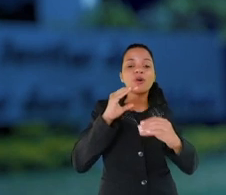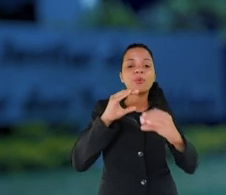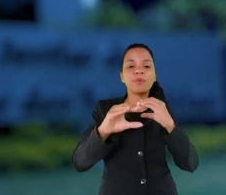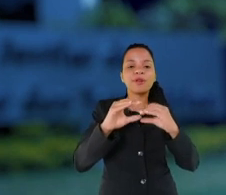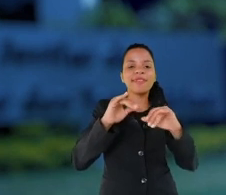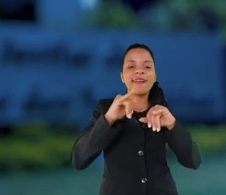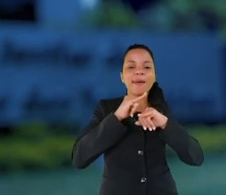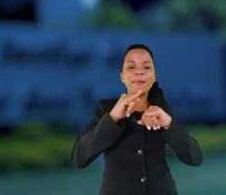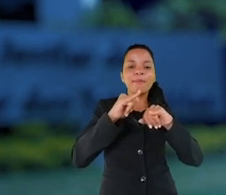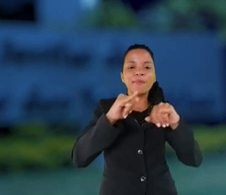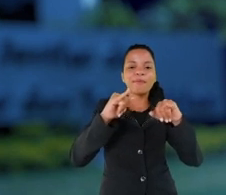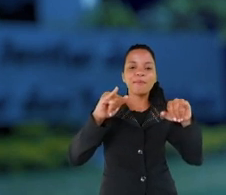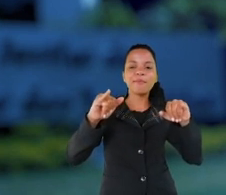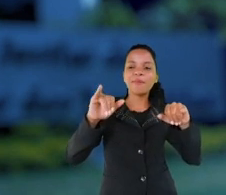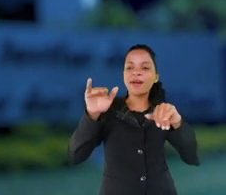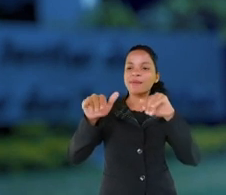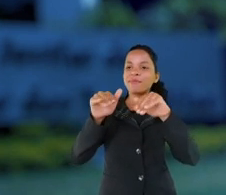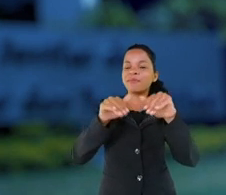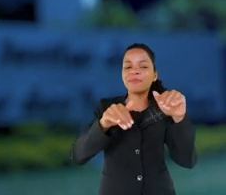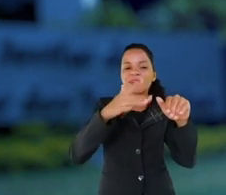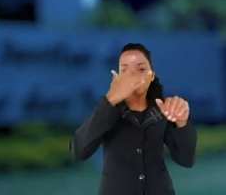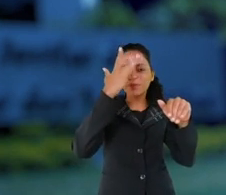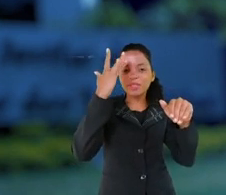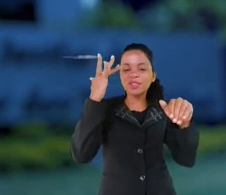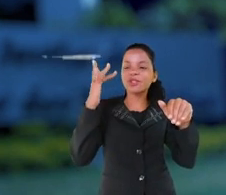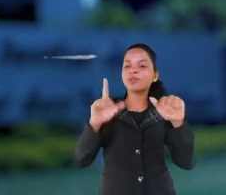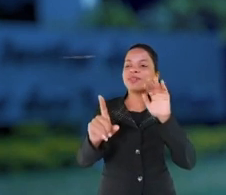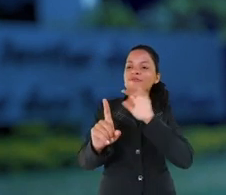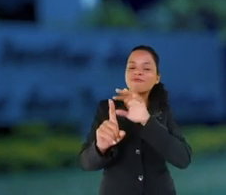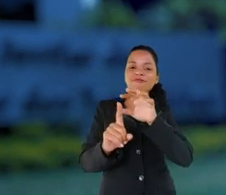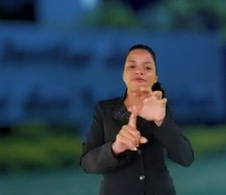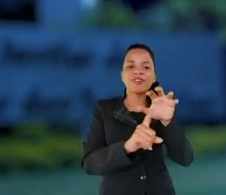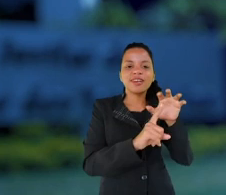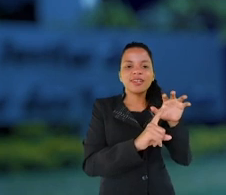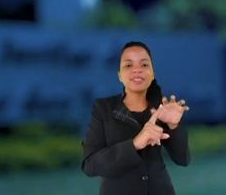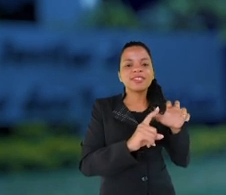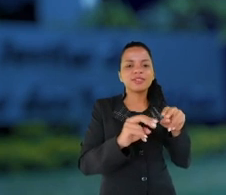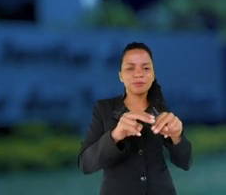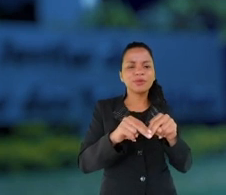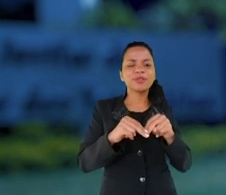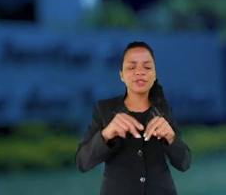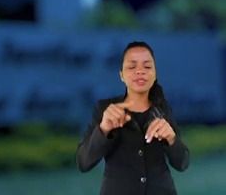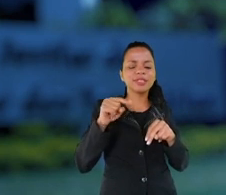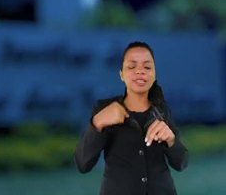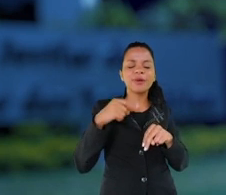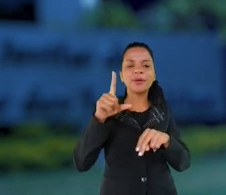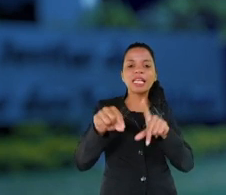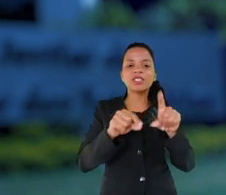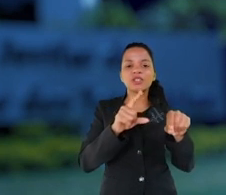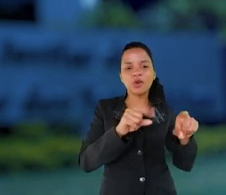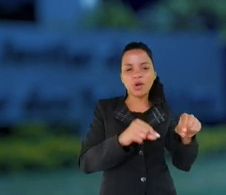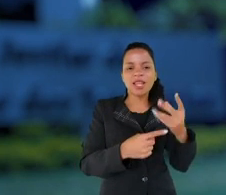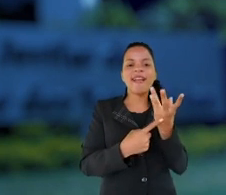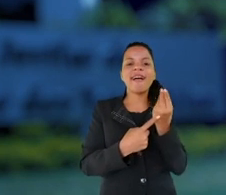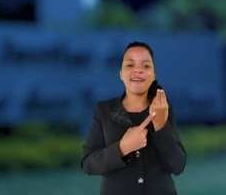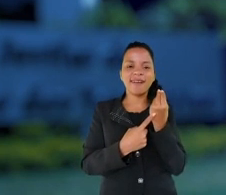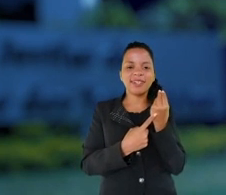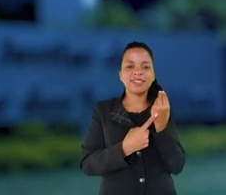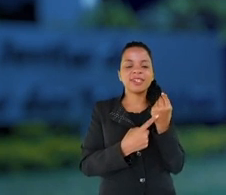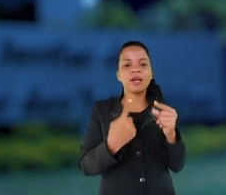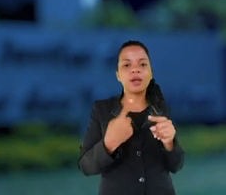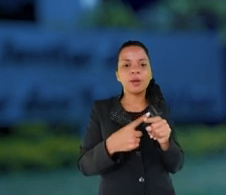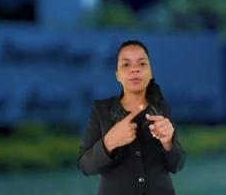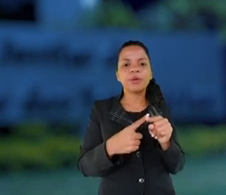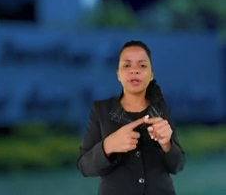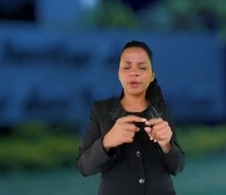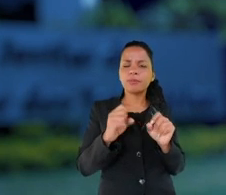esse o meu interesse como artista e o porquê eu decidi tornar isso uma carreira. Eu poderia, por exemplo, fazer essas coisas e mostrar para um